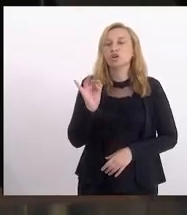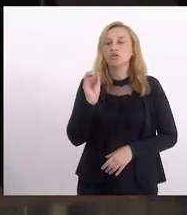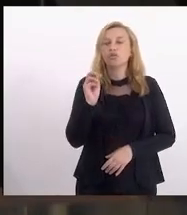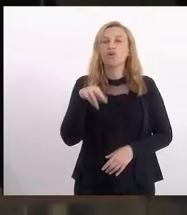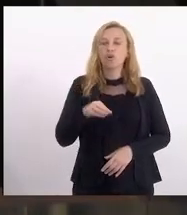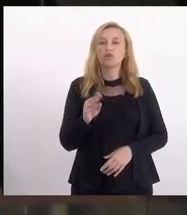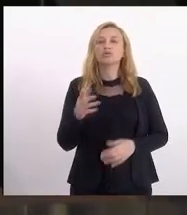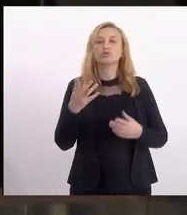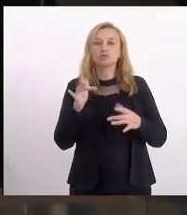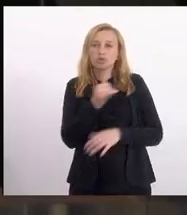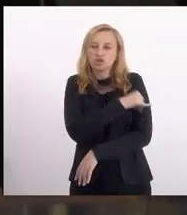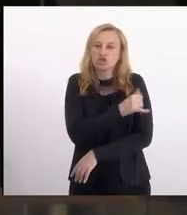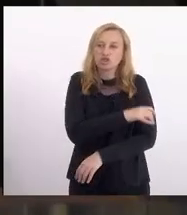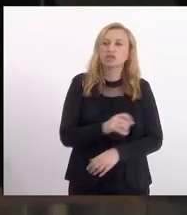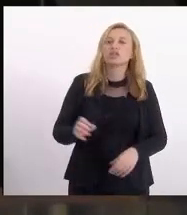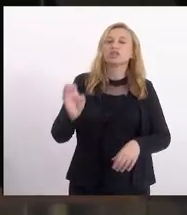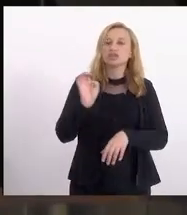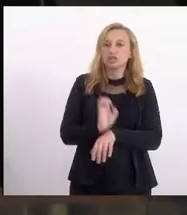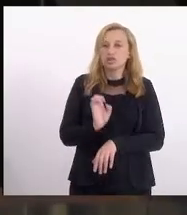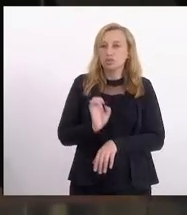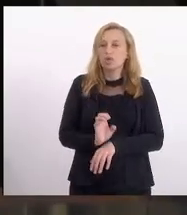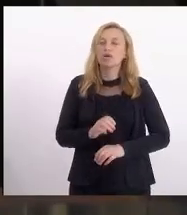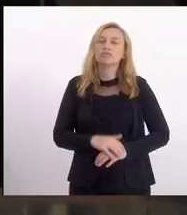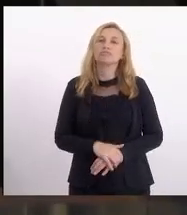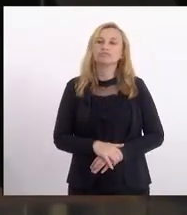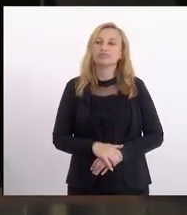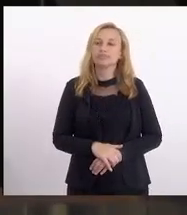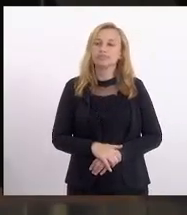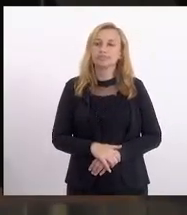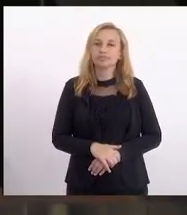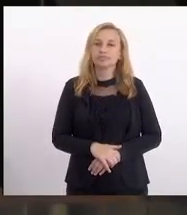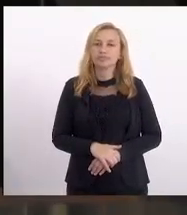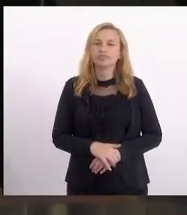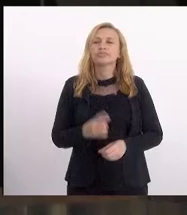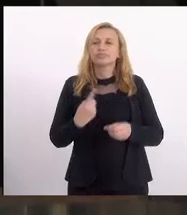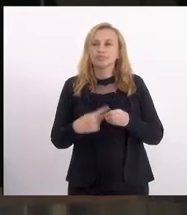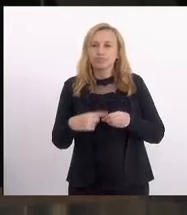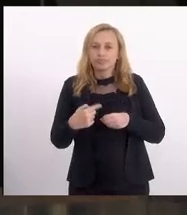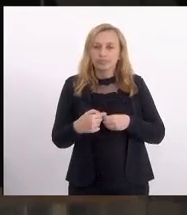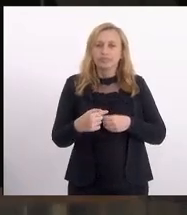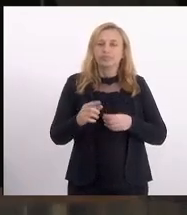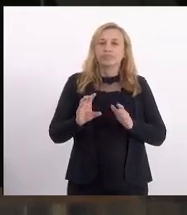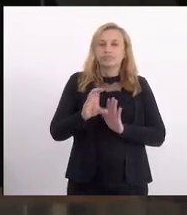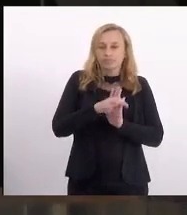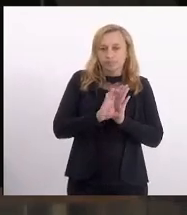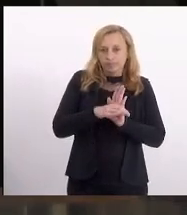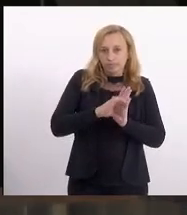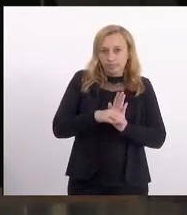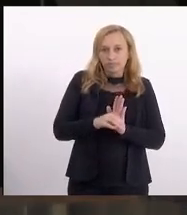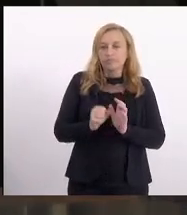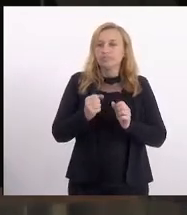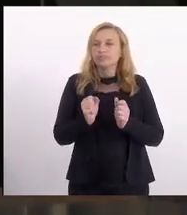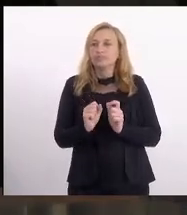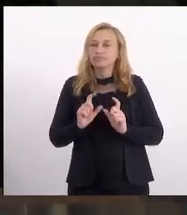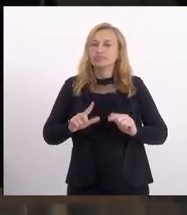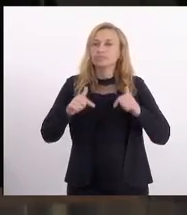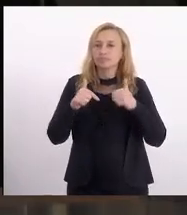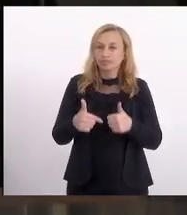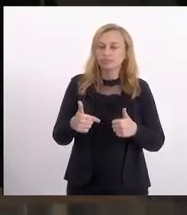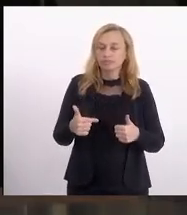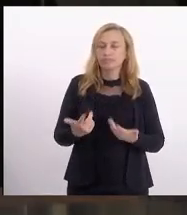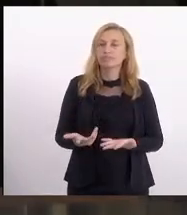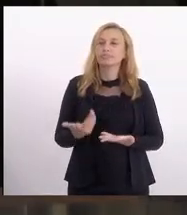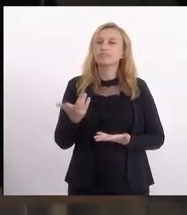Rio de Janeiro, ao Fórum Estadual de Economia Solidária, enfim, a municípios que têm os seus conselhos municipais em atividade.